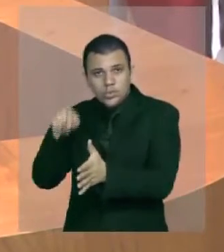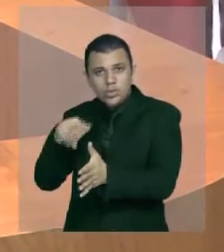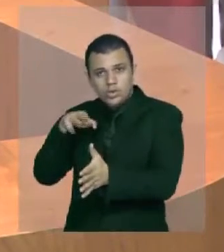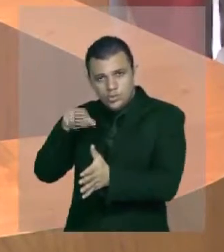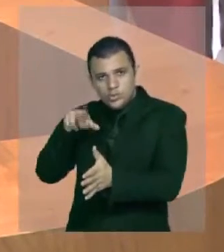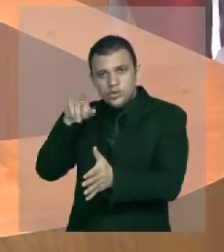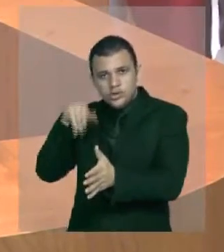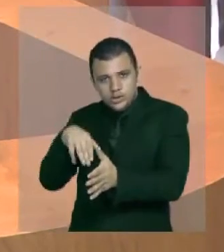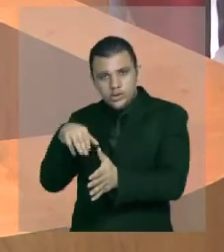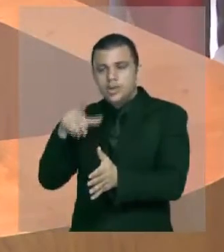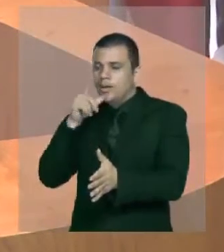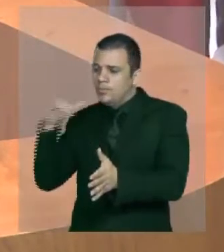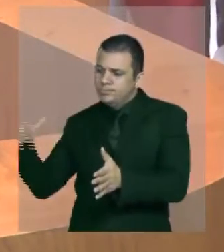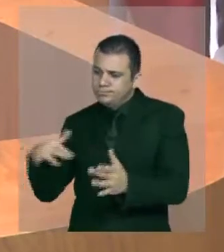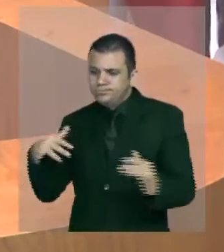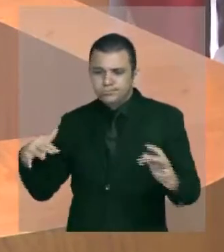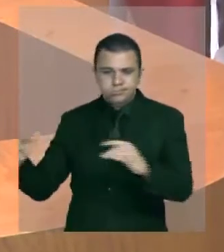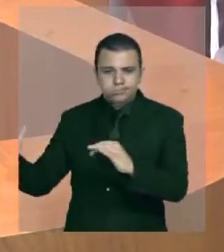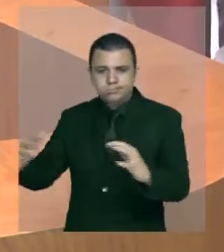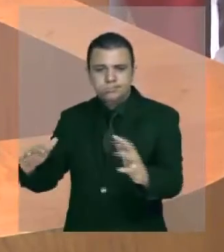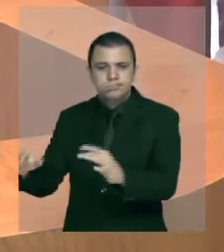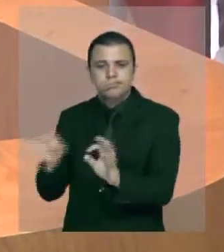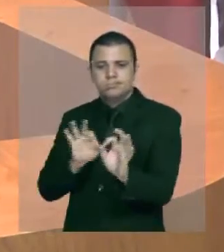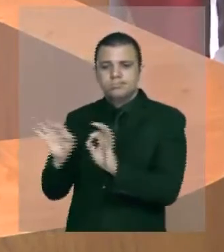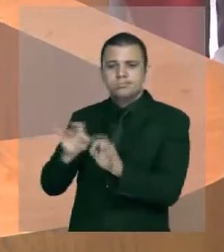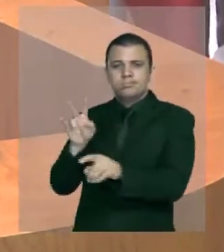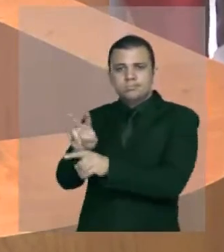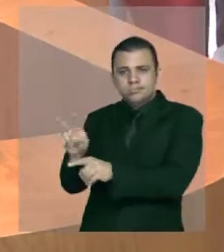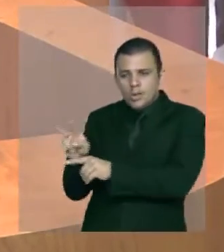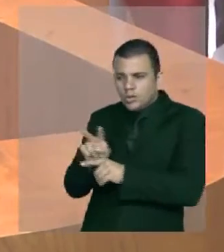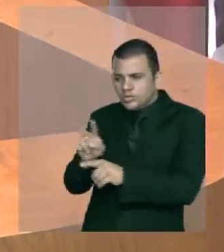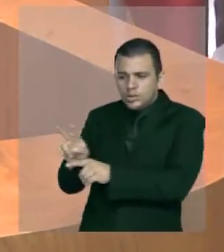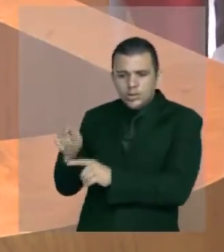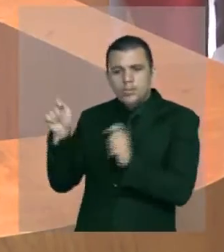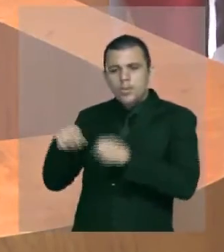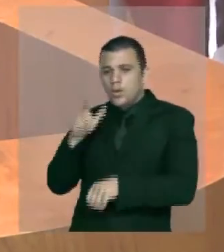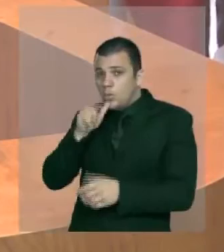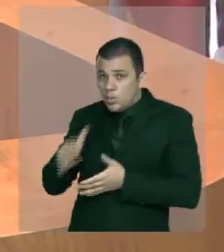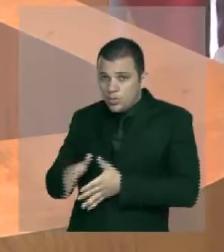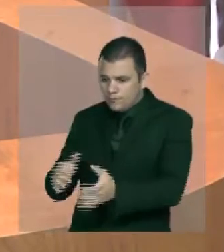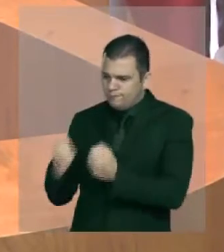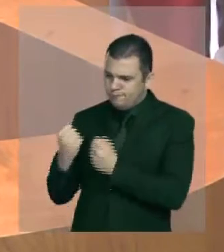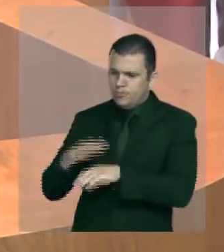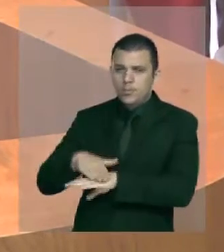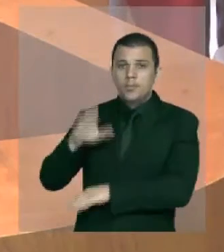que se possa ter o rio cada vez mais forte e com a lâmina de água